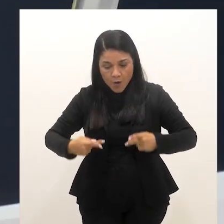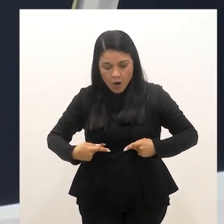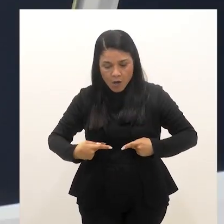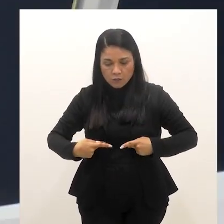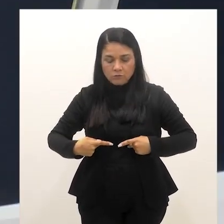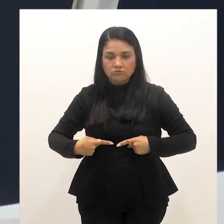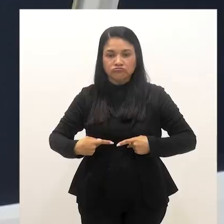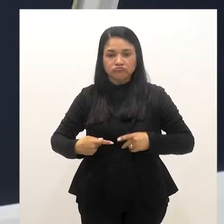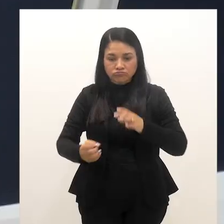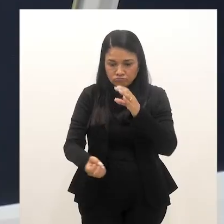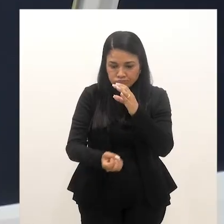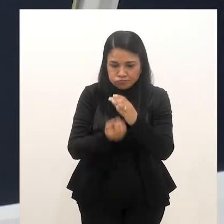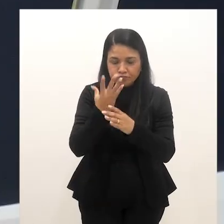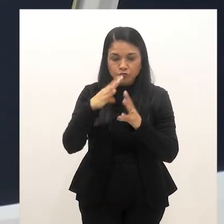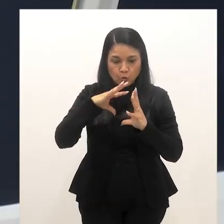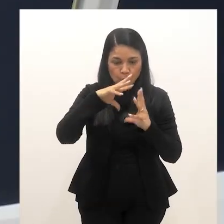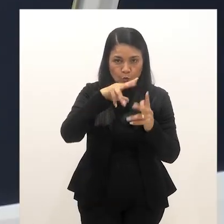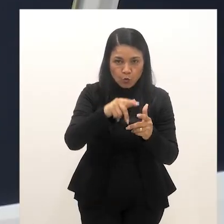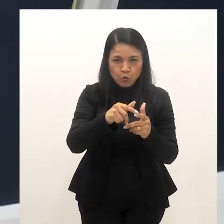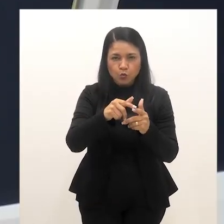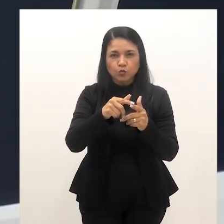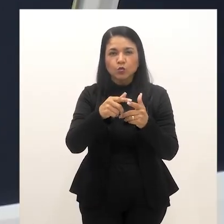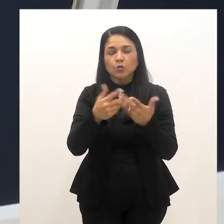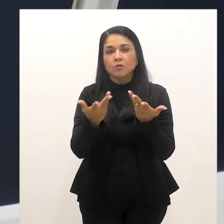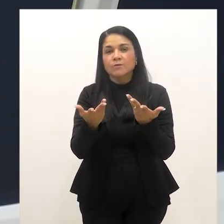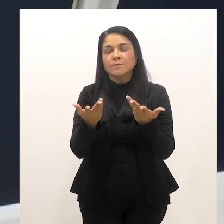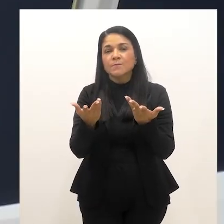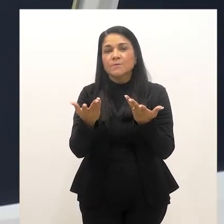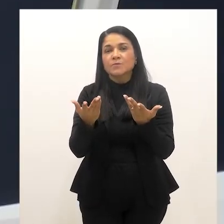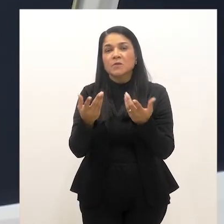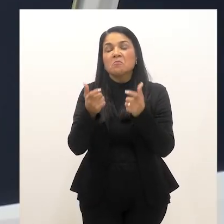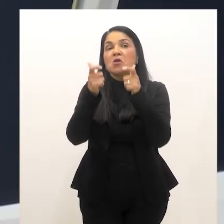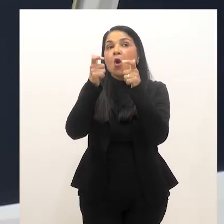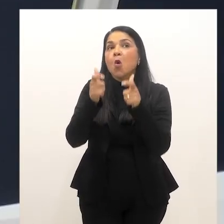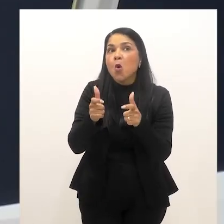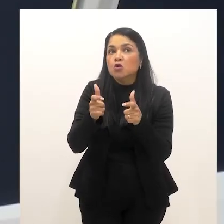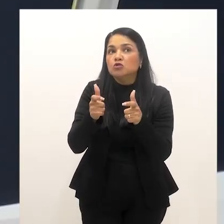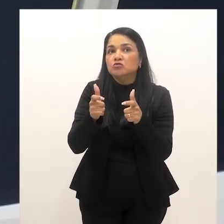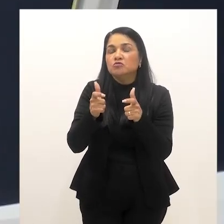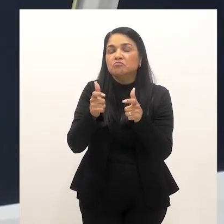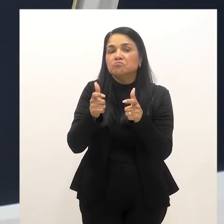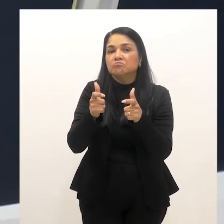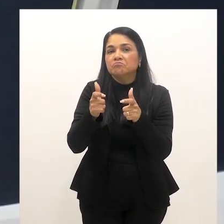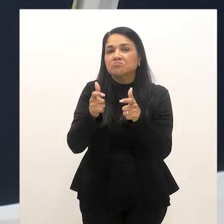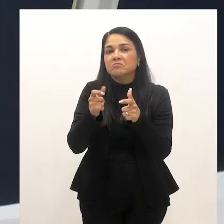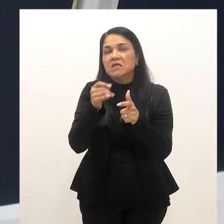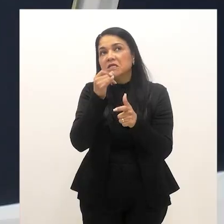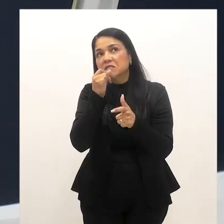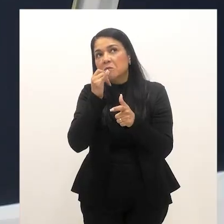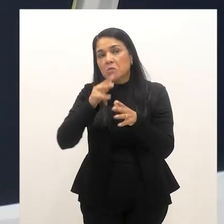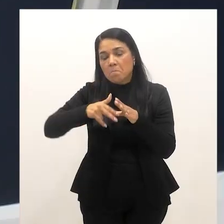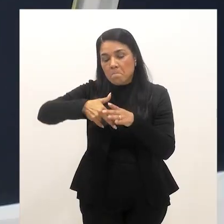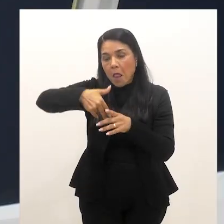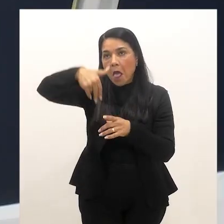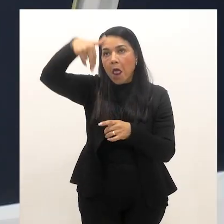porquê que nós temos esta figura que nós apresentamos, para onde vamos quando a